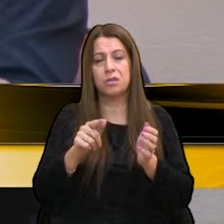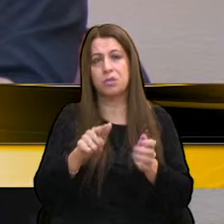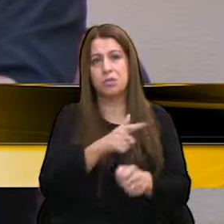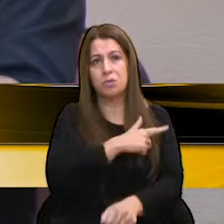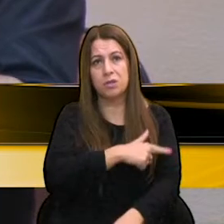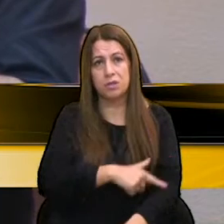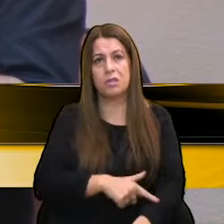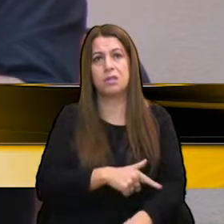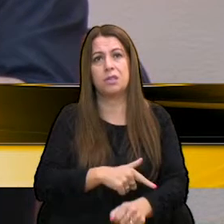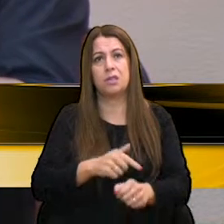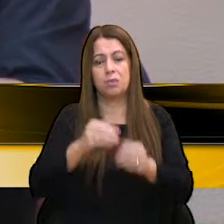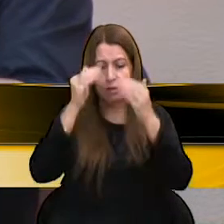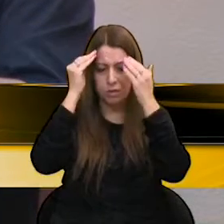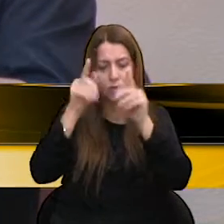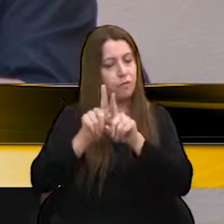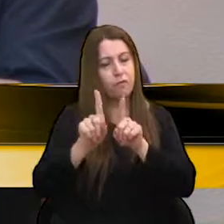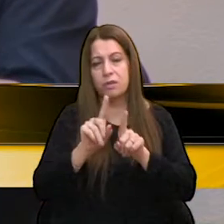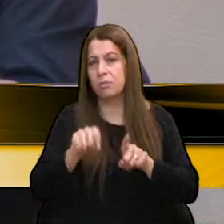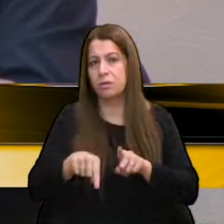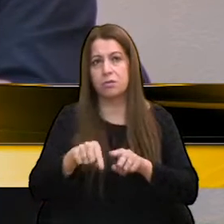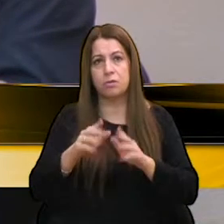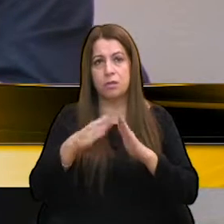desrespeitam, inclusive, essa casa legislativa.